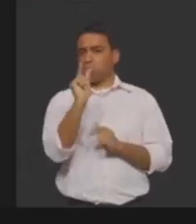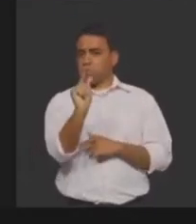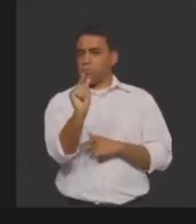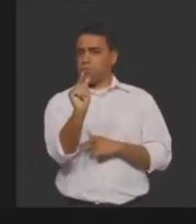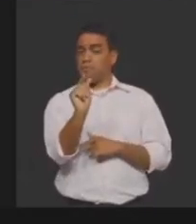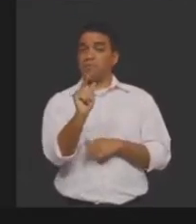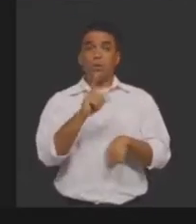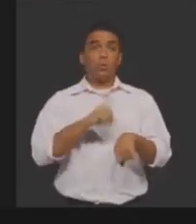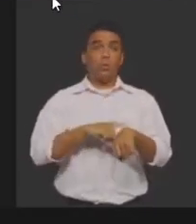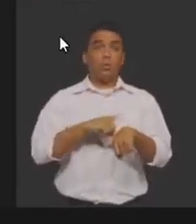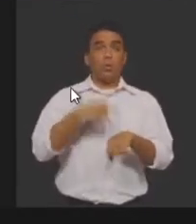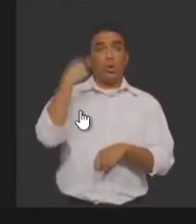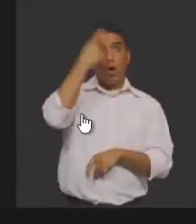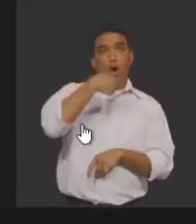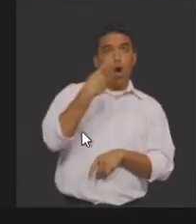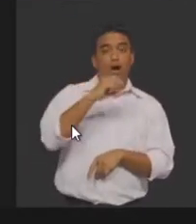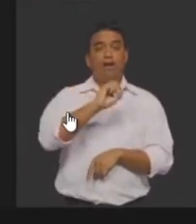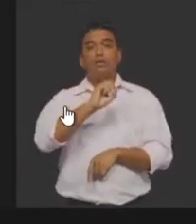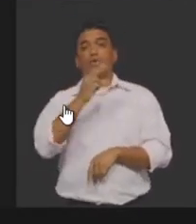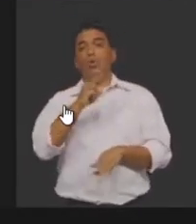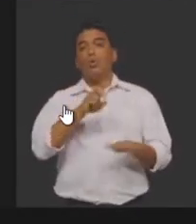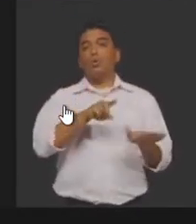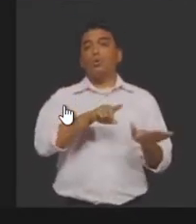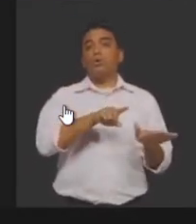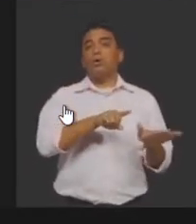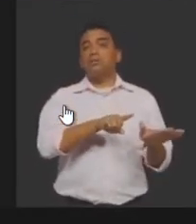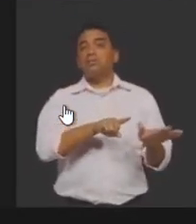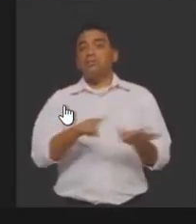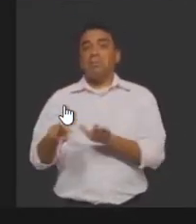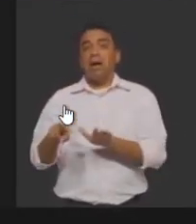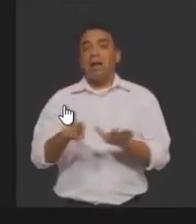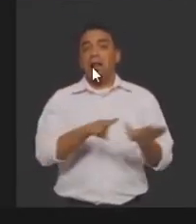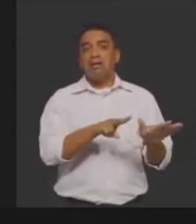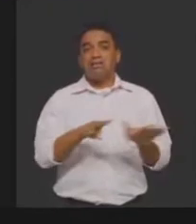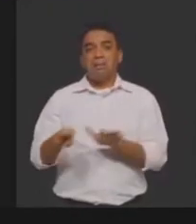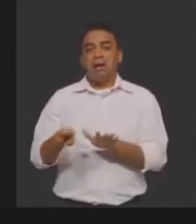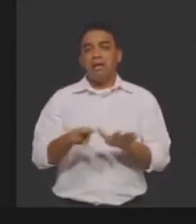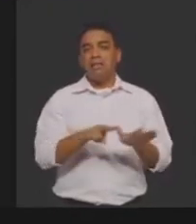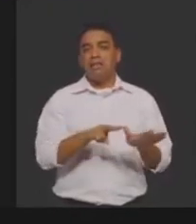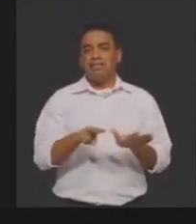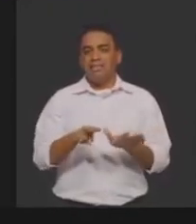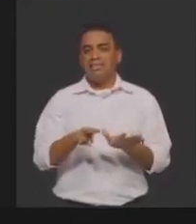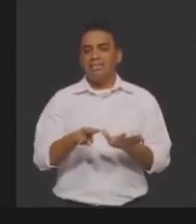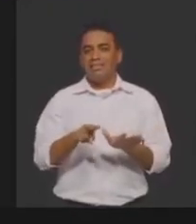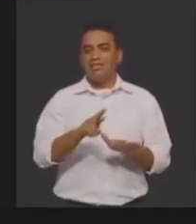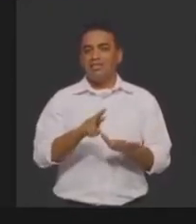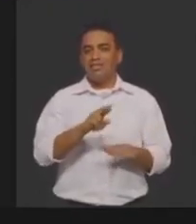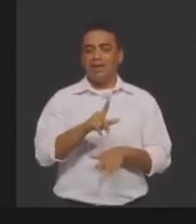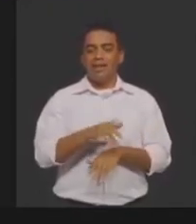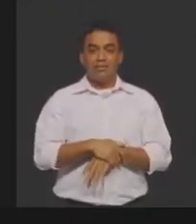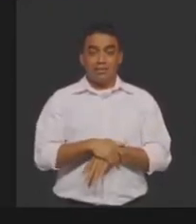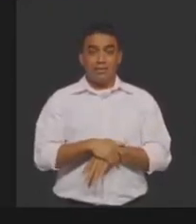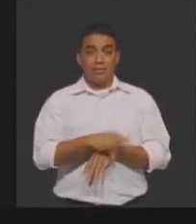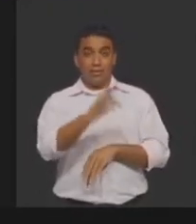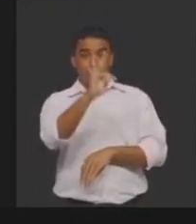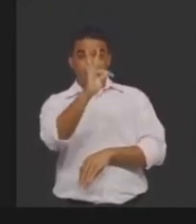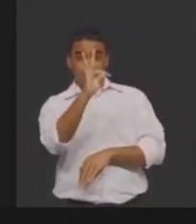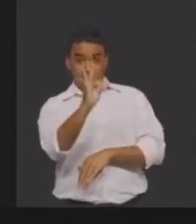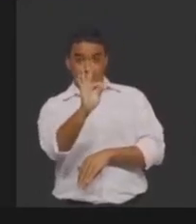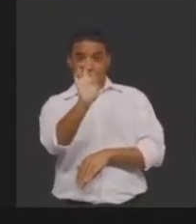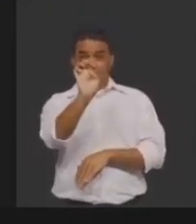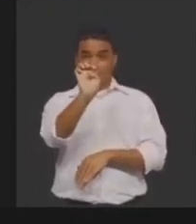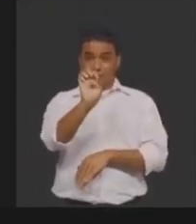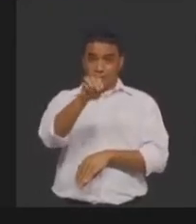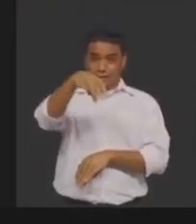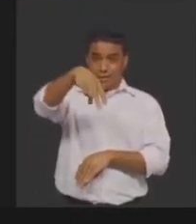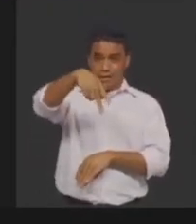de horas a semanas. Então, olha aí a diferença de clima e tempo. Tempo é quando a gente fala assim,